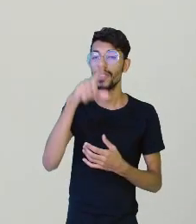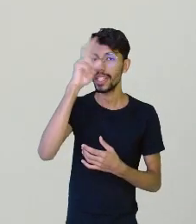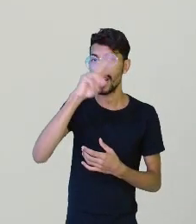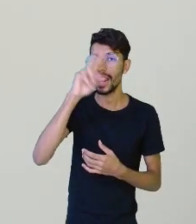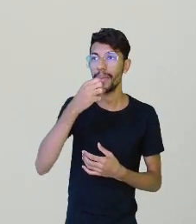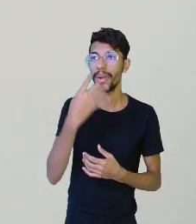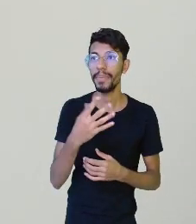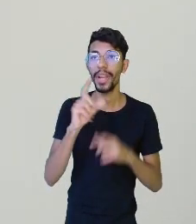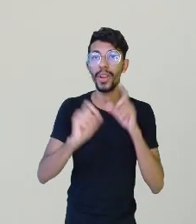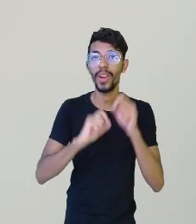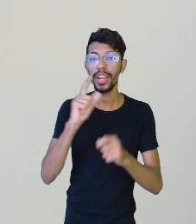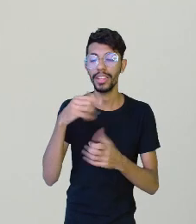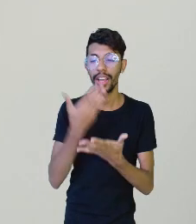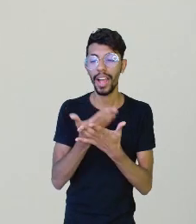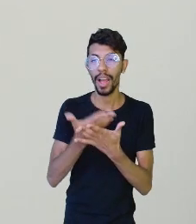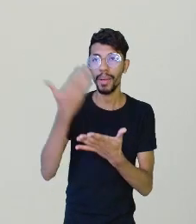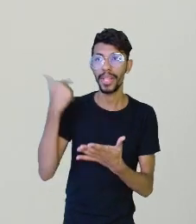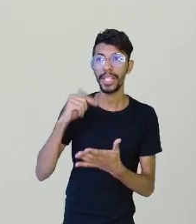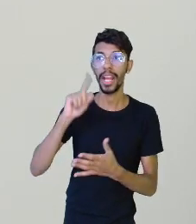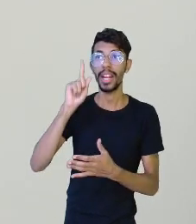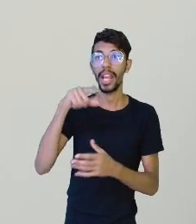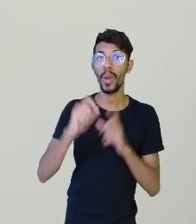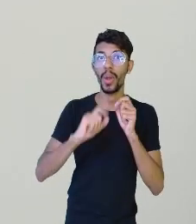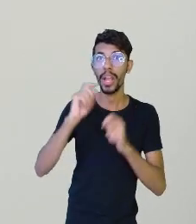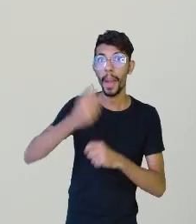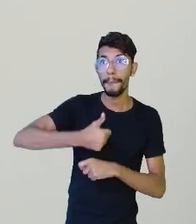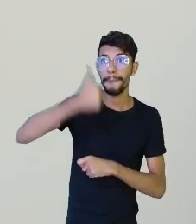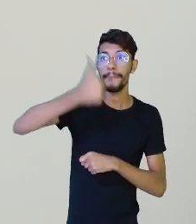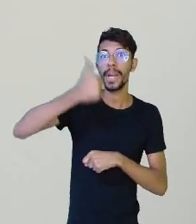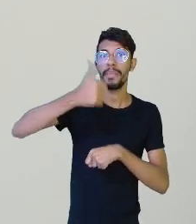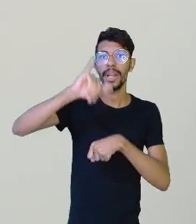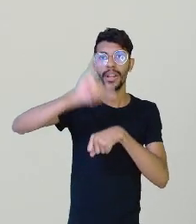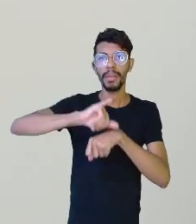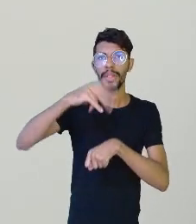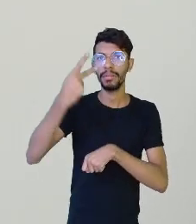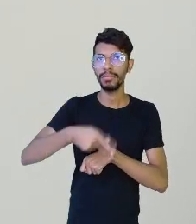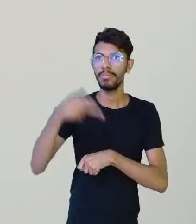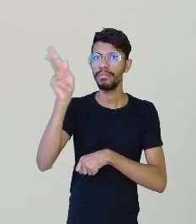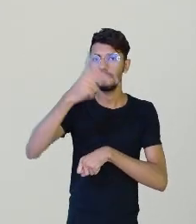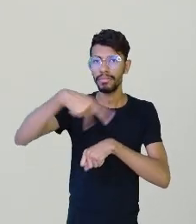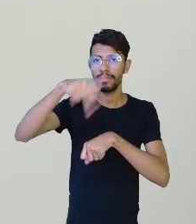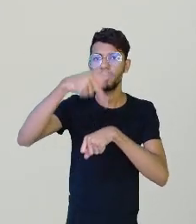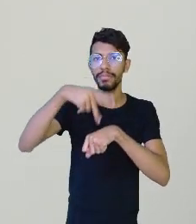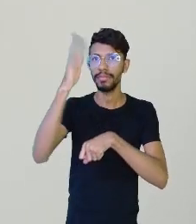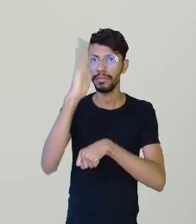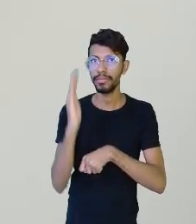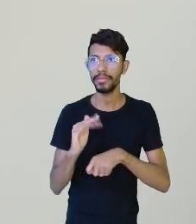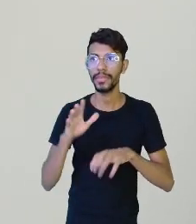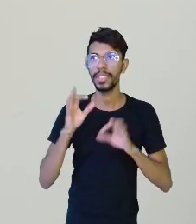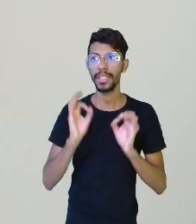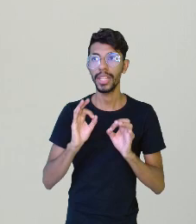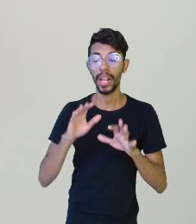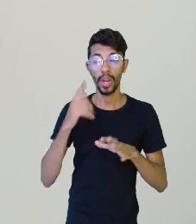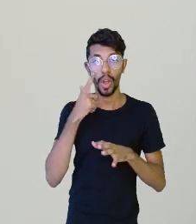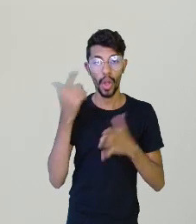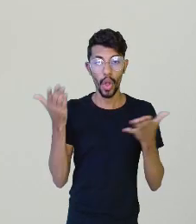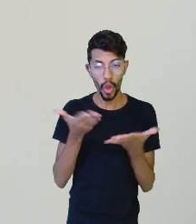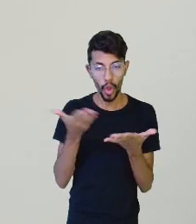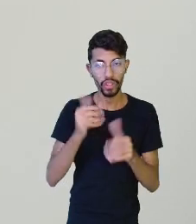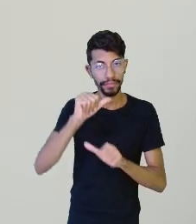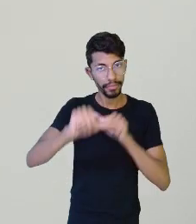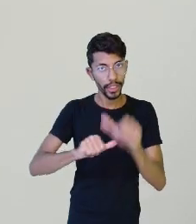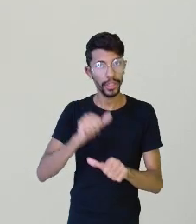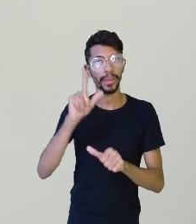dissemos na aula anterior que foi a primeira capital do país. Você está lembrado disso? Hoje a nossa capital é Brasília, já